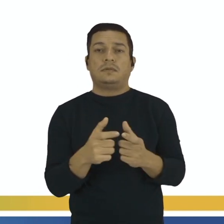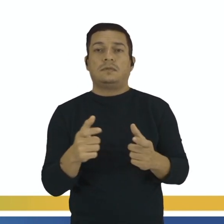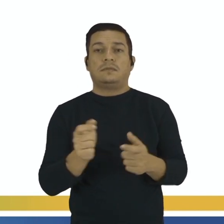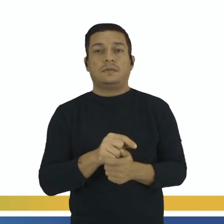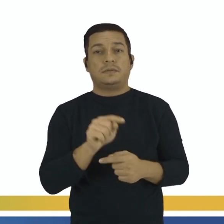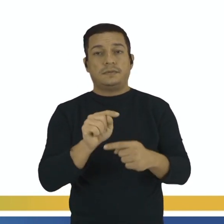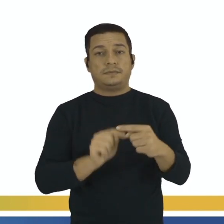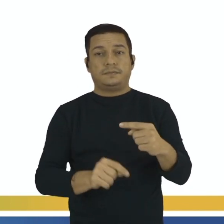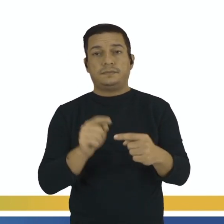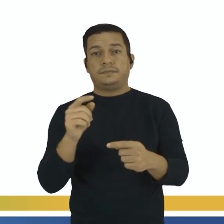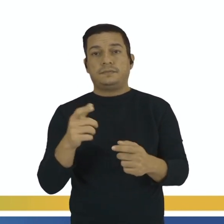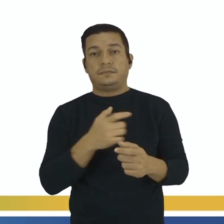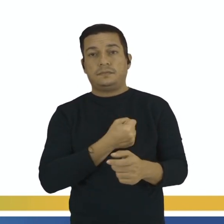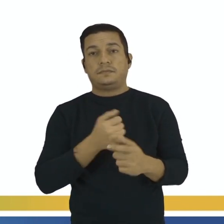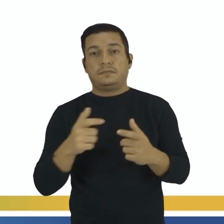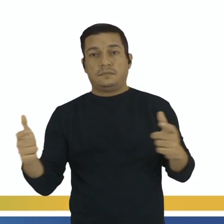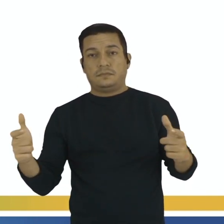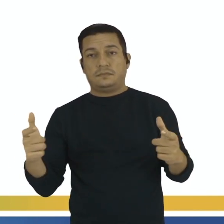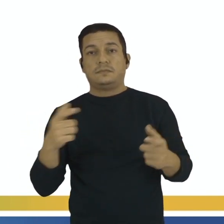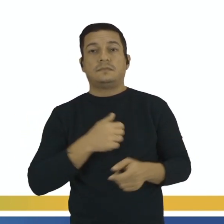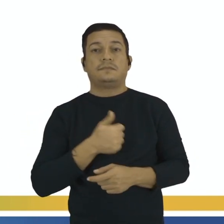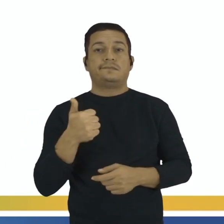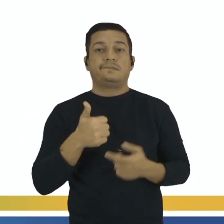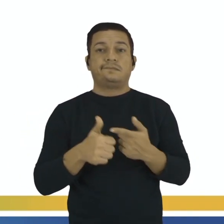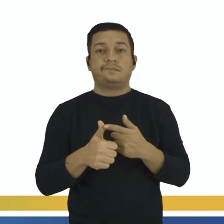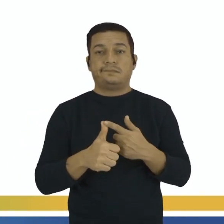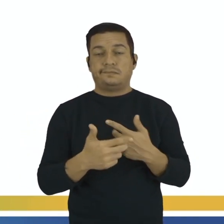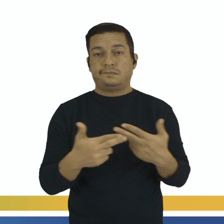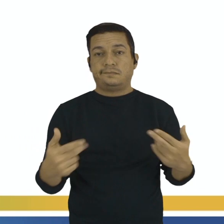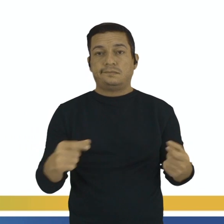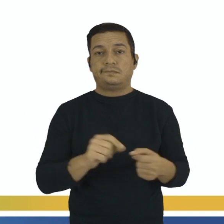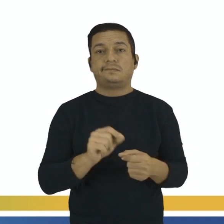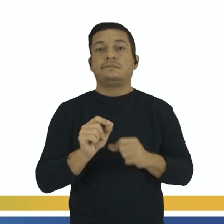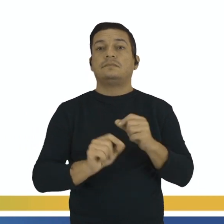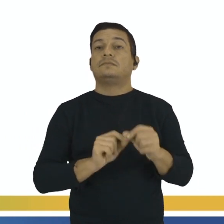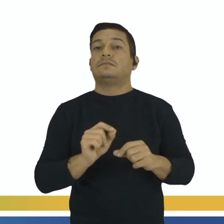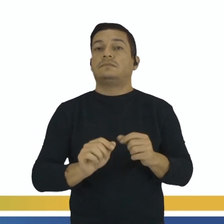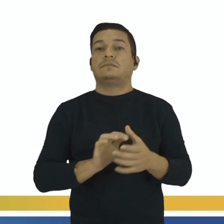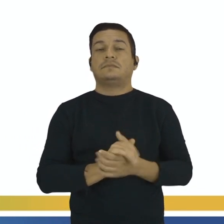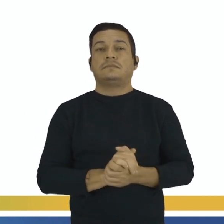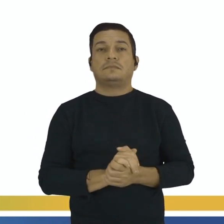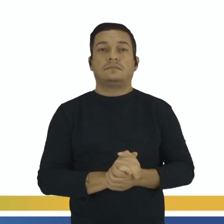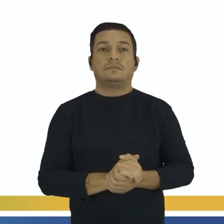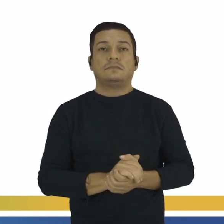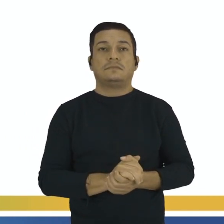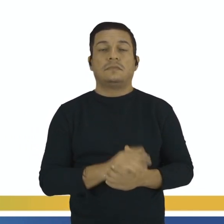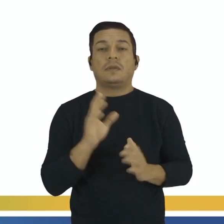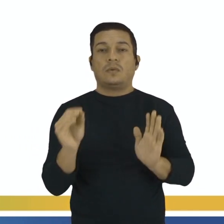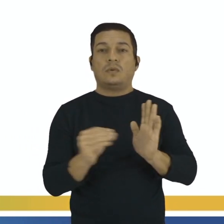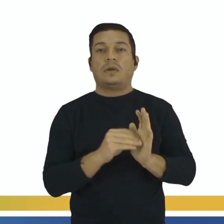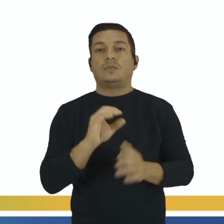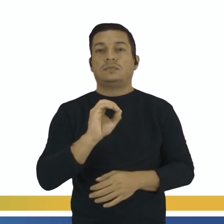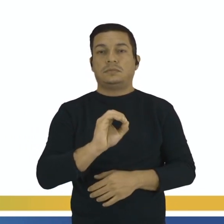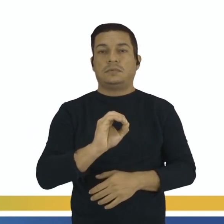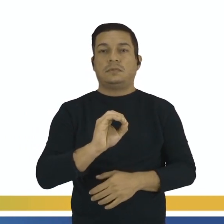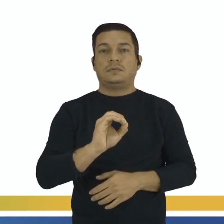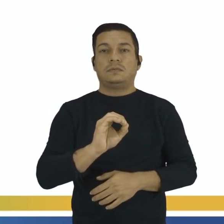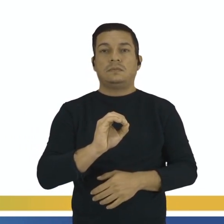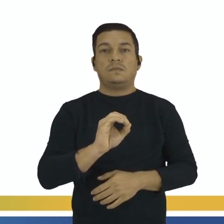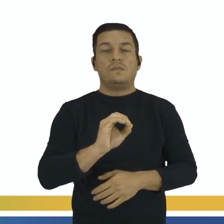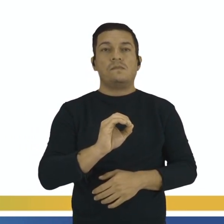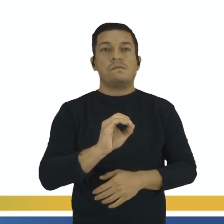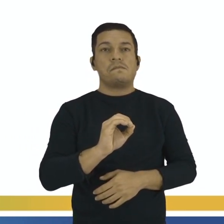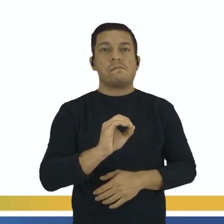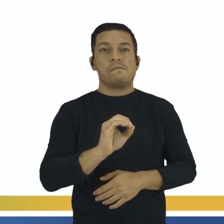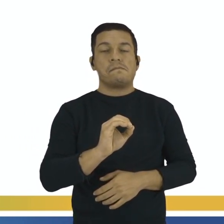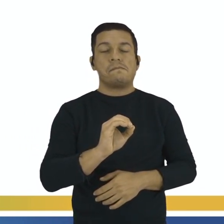para dividirmos por um número maior, a primeira coisa que a gente vai fazer, isso mesmo, é acrescentar um zero